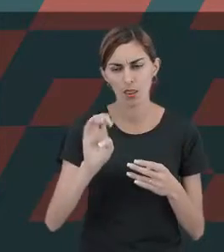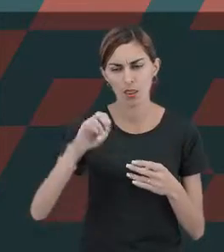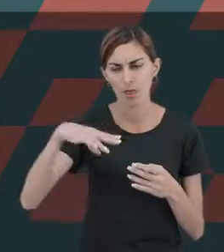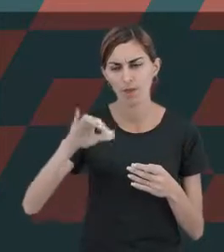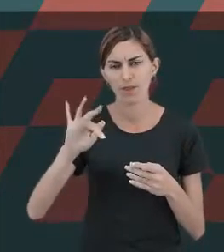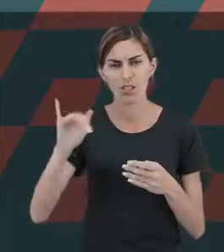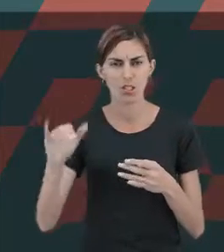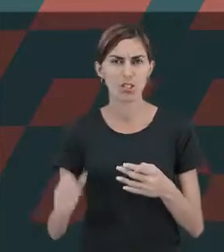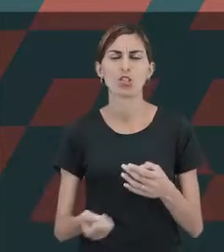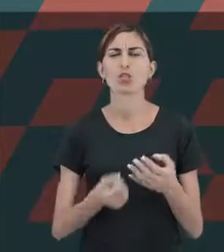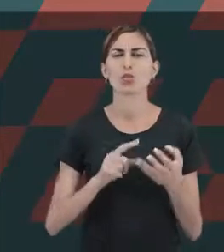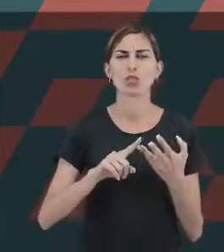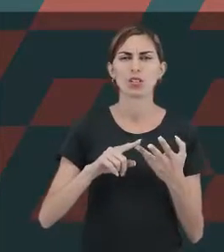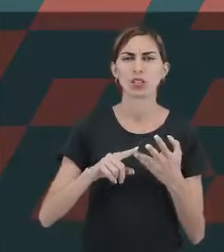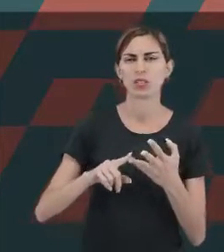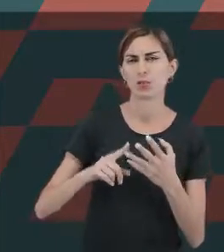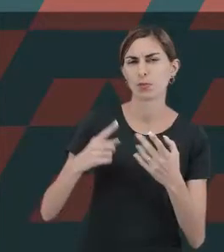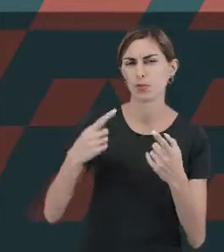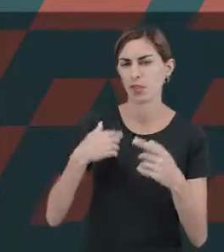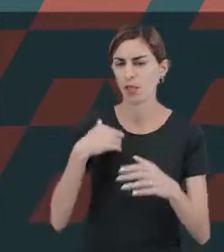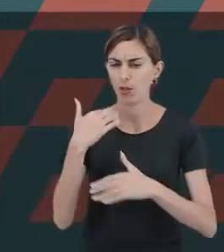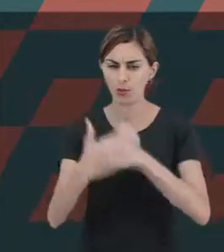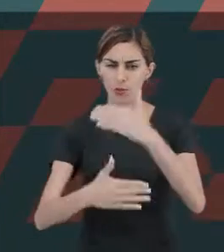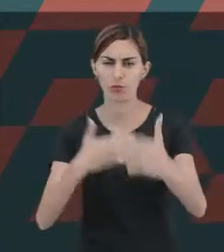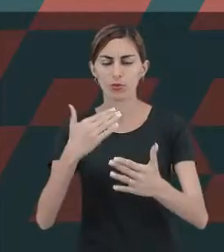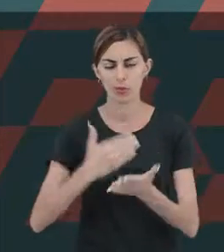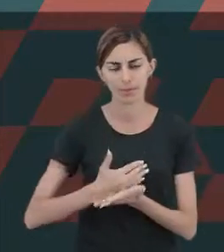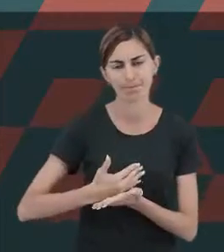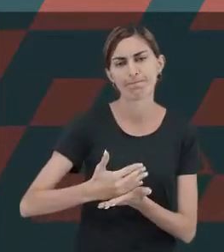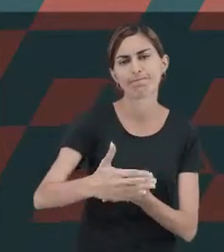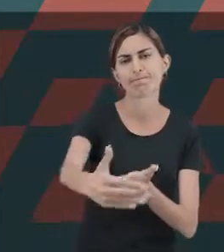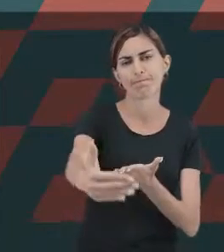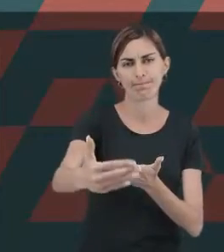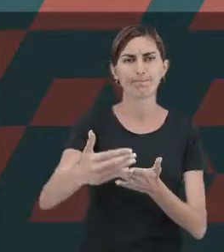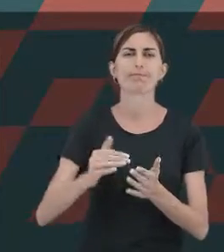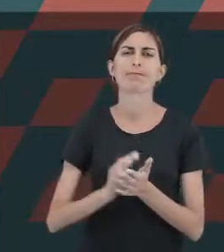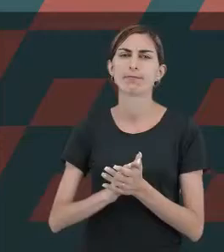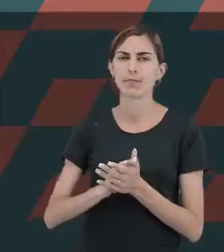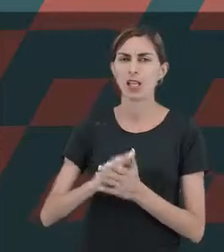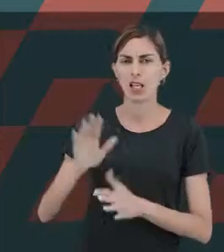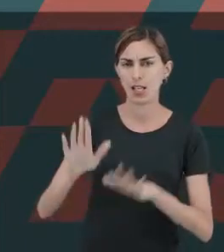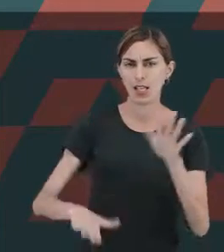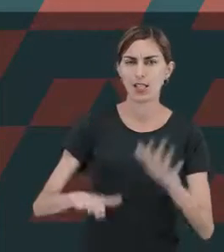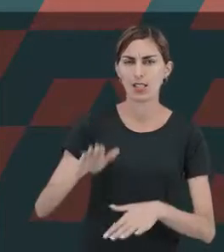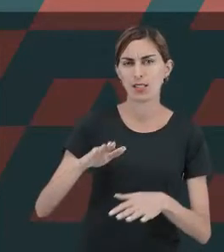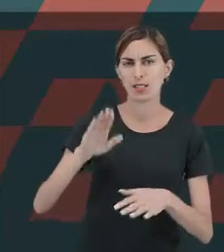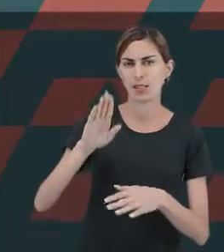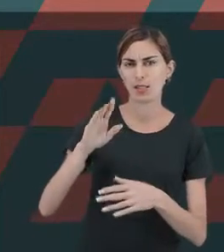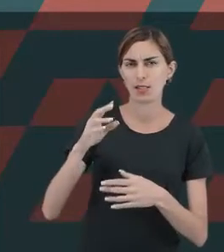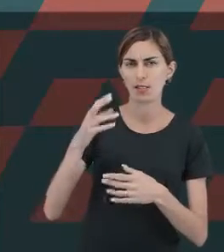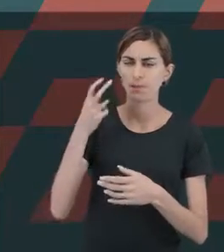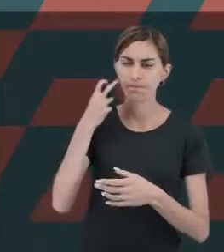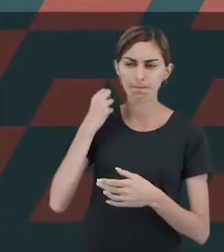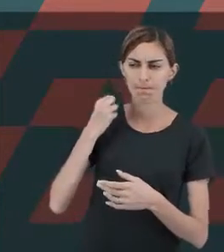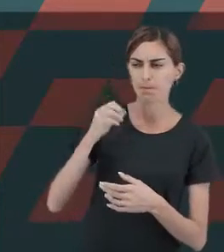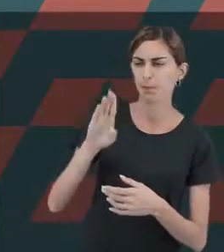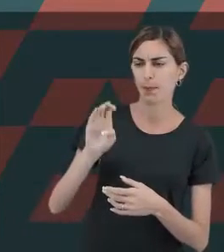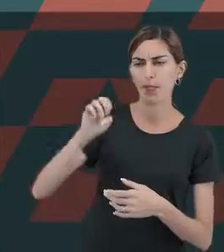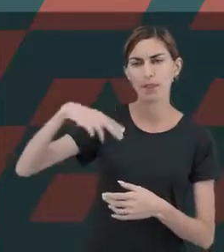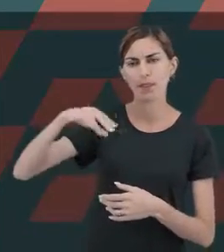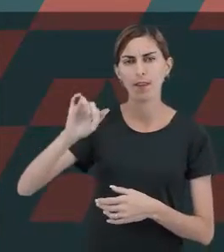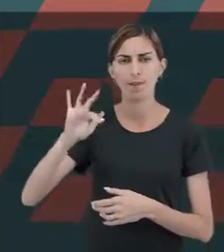não violações que possam ocorrer a partir da apropriação indevida desse benefício. E